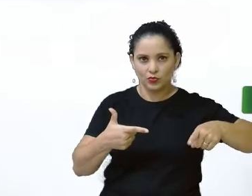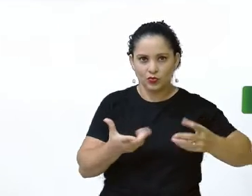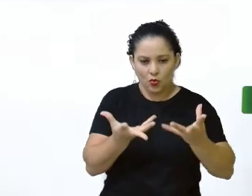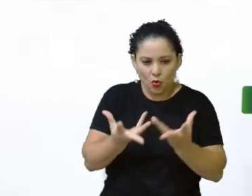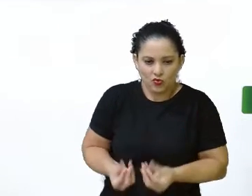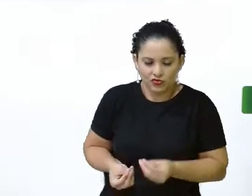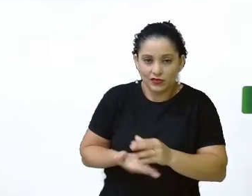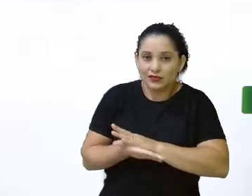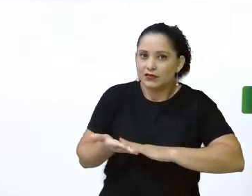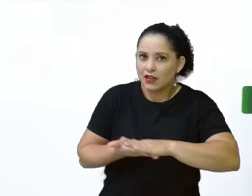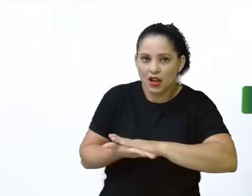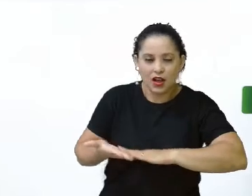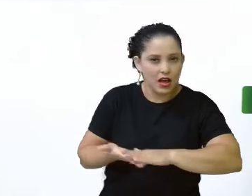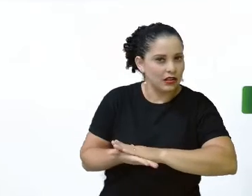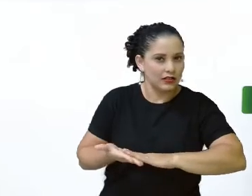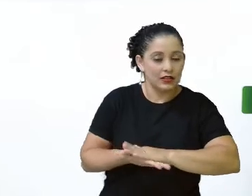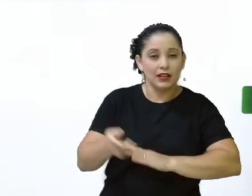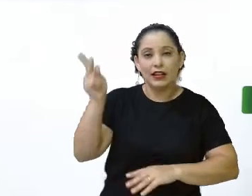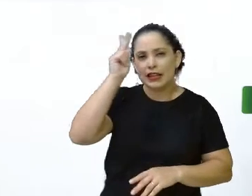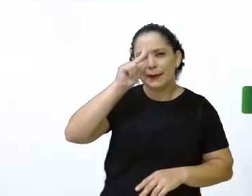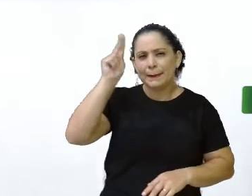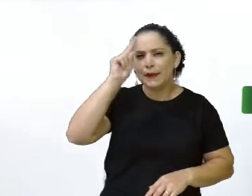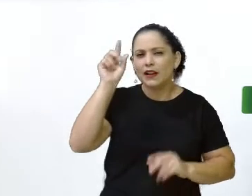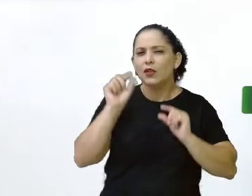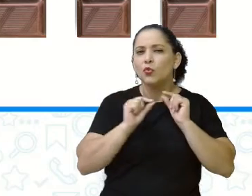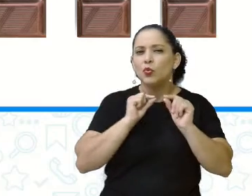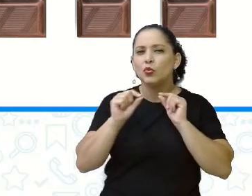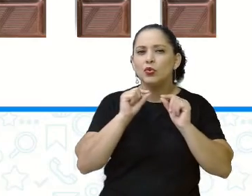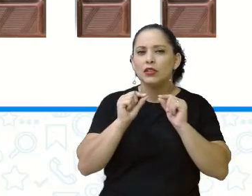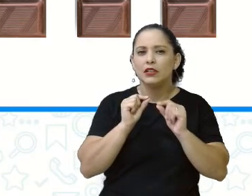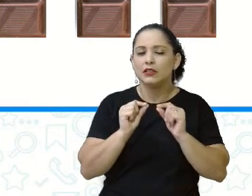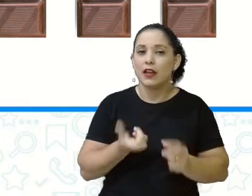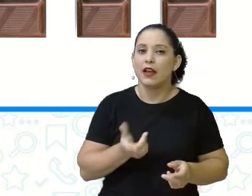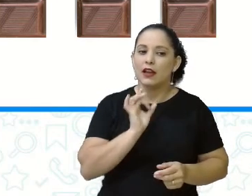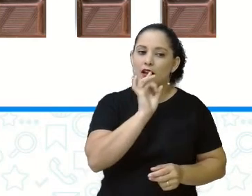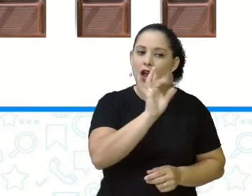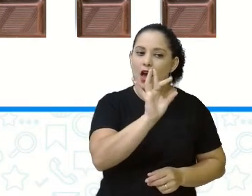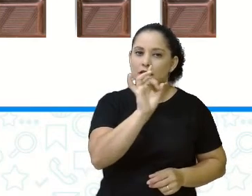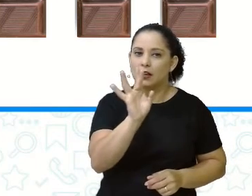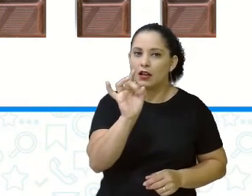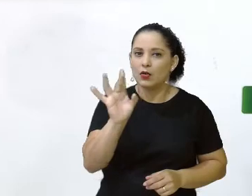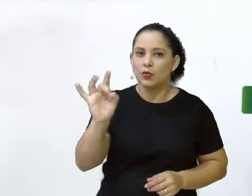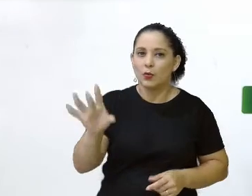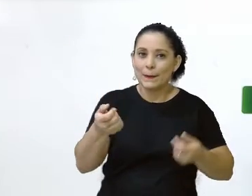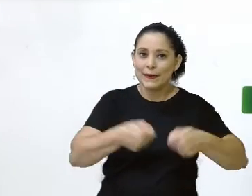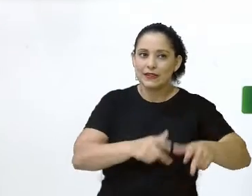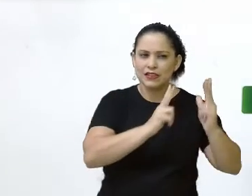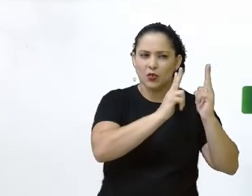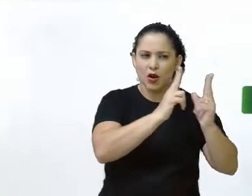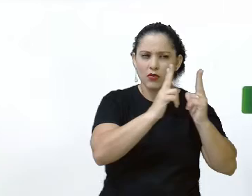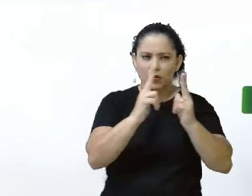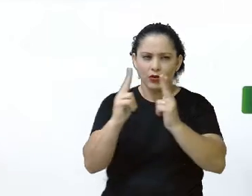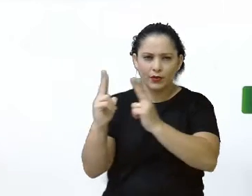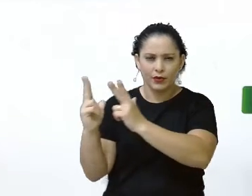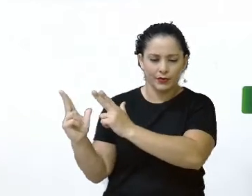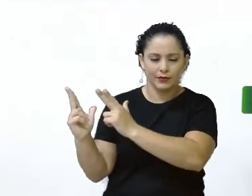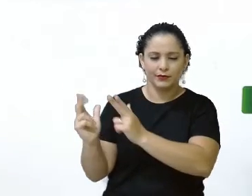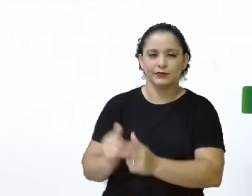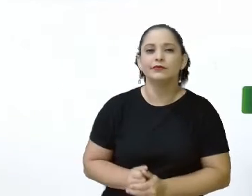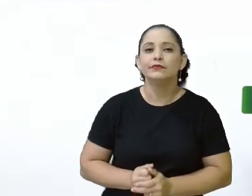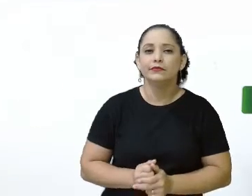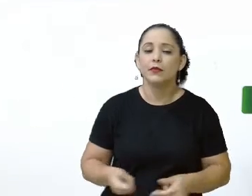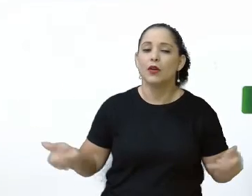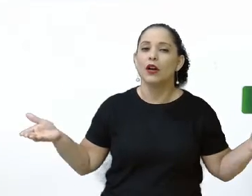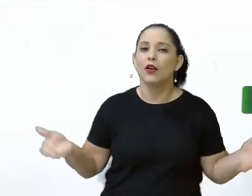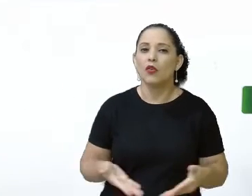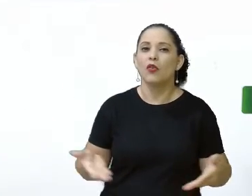não sobrar nada. Lembrando, cada parte precisa ser igual. Então, eu vou